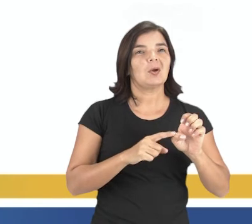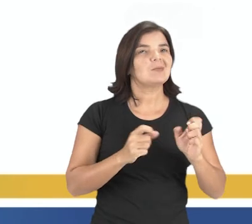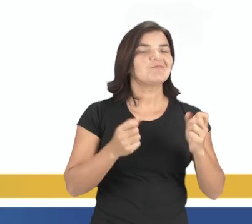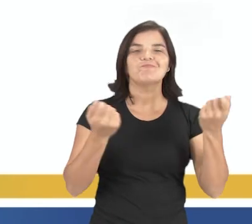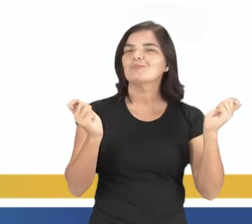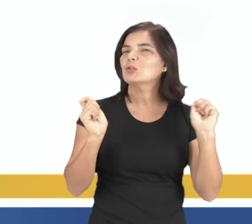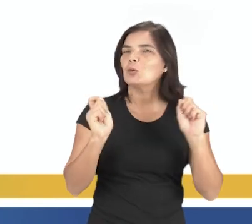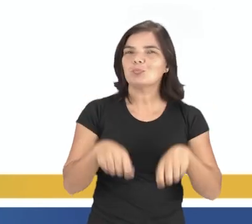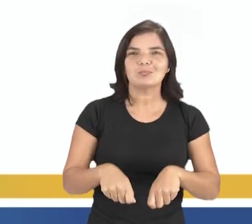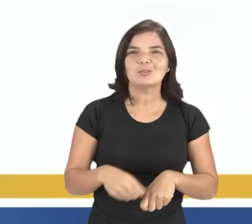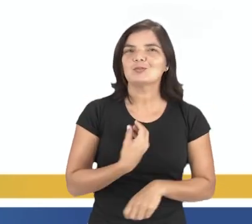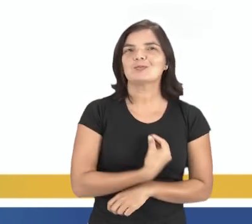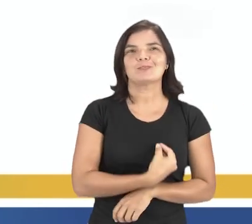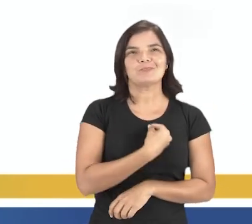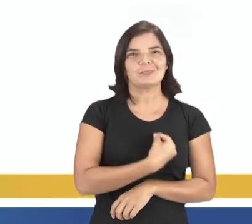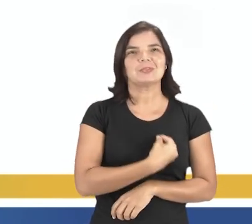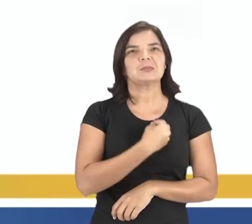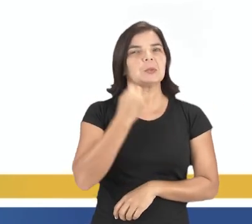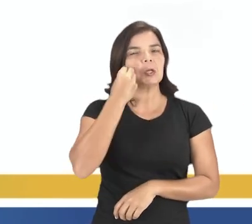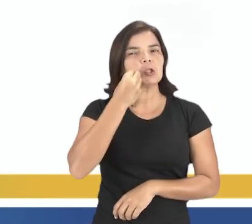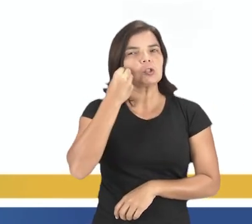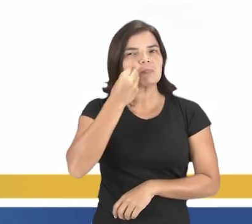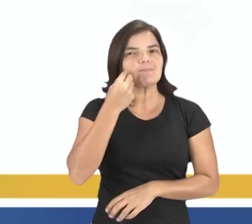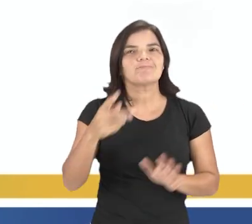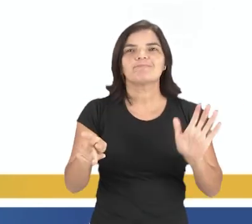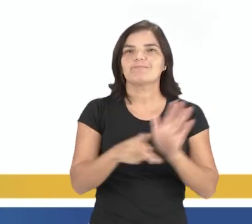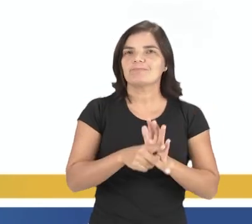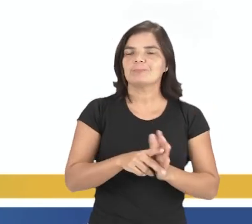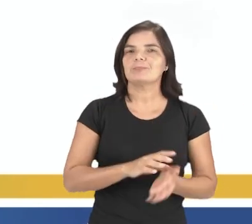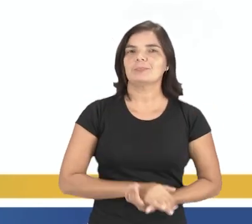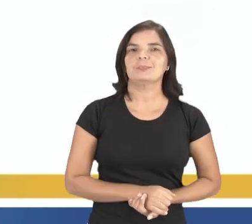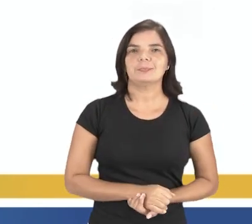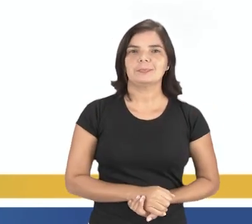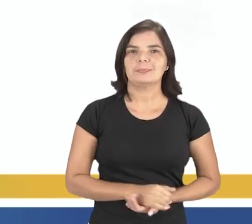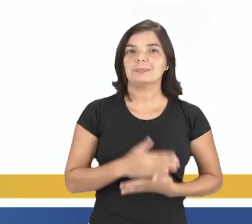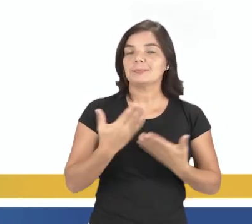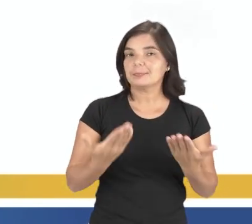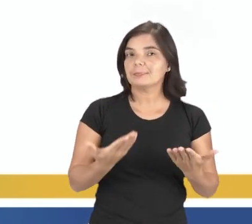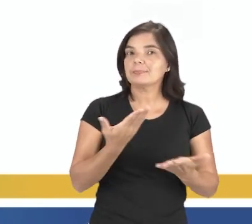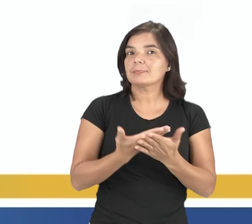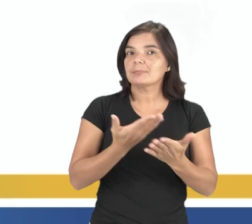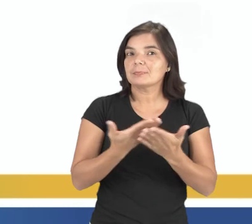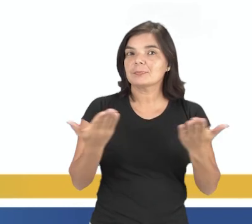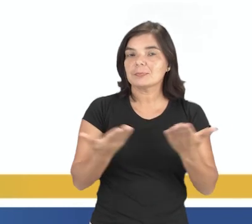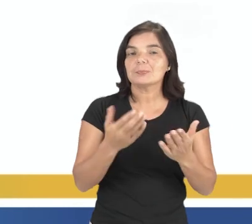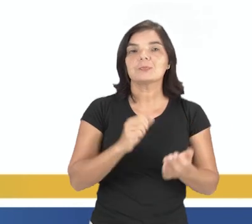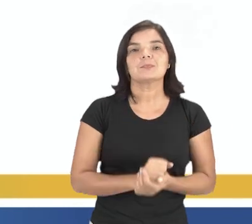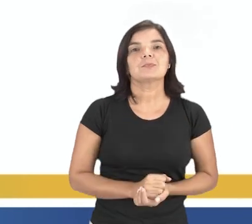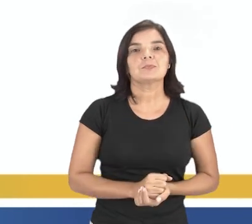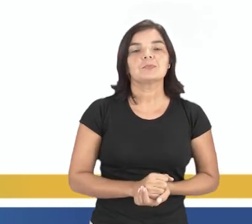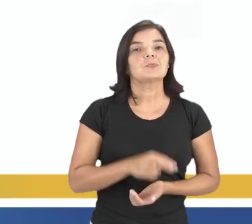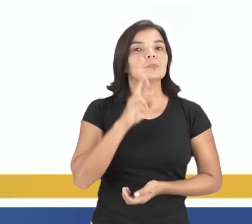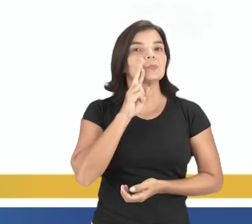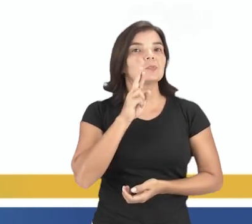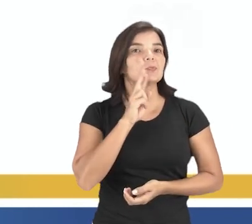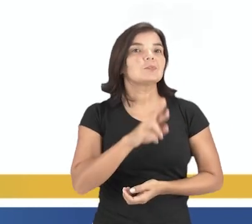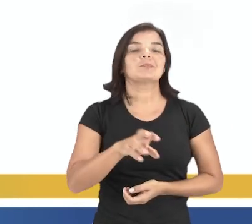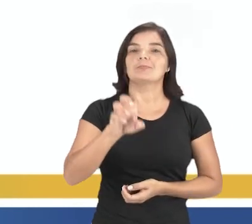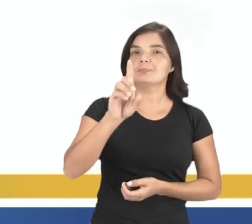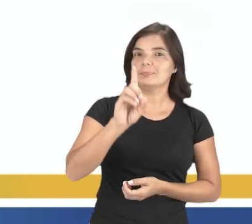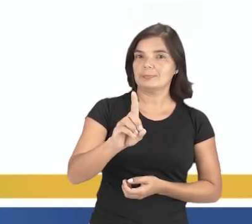E. Impossibilidade de vivenciar a experiência de pertencimento? E aí, com base na aula de hoje, vamos lá? O nosso gabarito é na